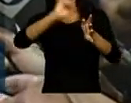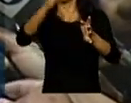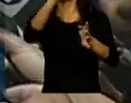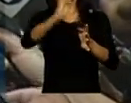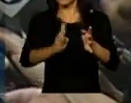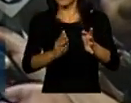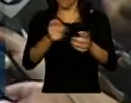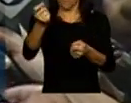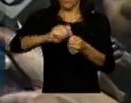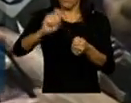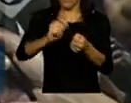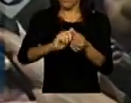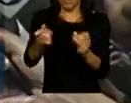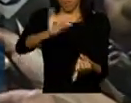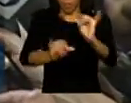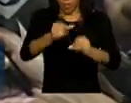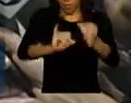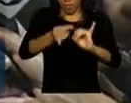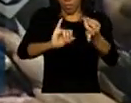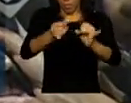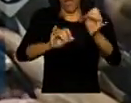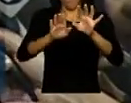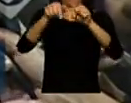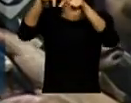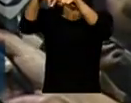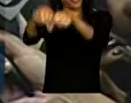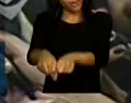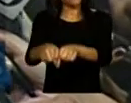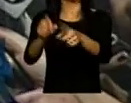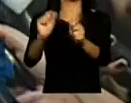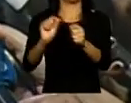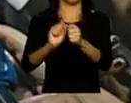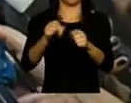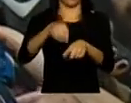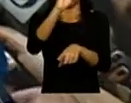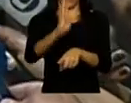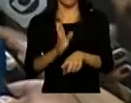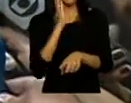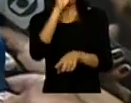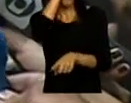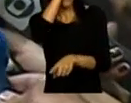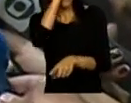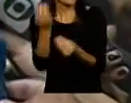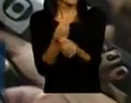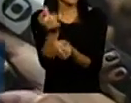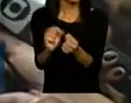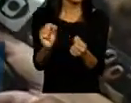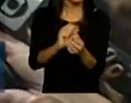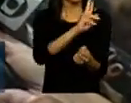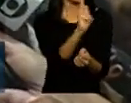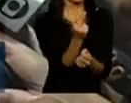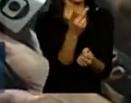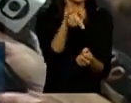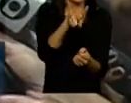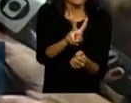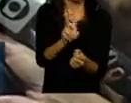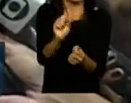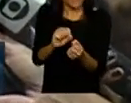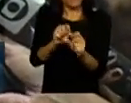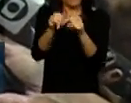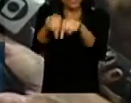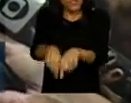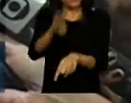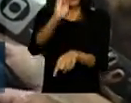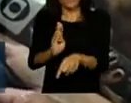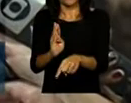multinacional para o Brasil para o Instituto Butantan que vai aprender como se faz essa vacina vai a vacina aqui no Brasil